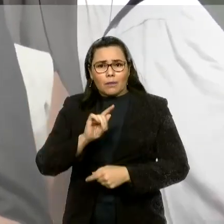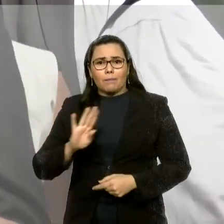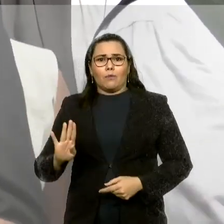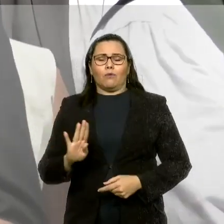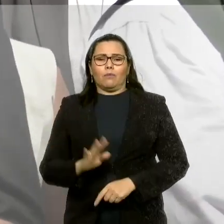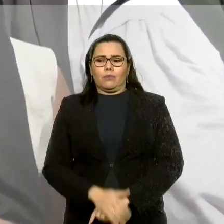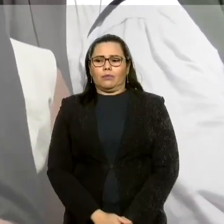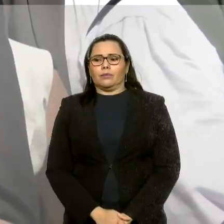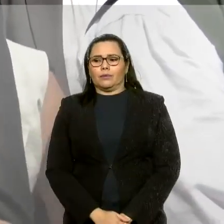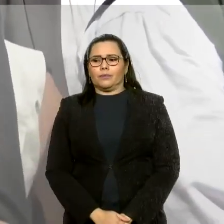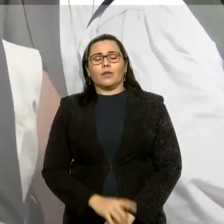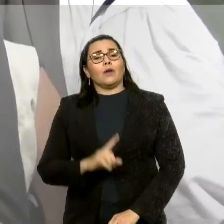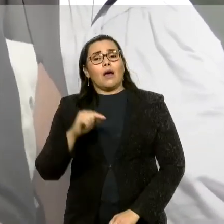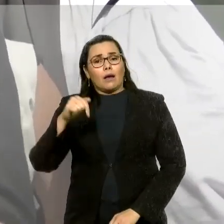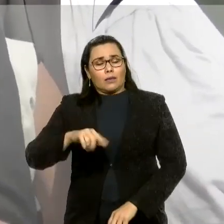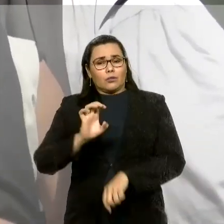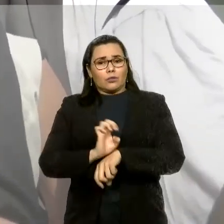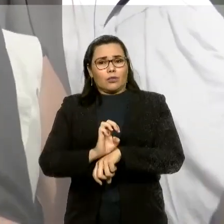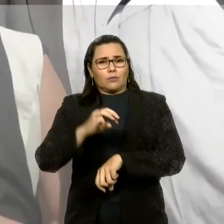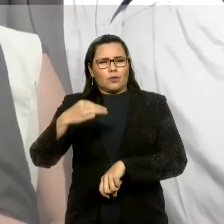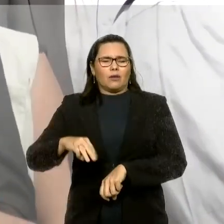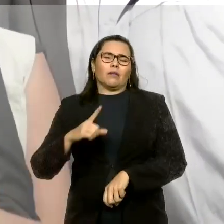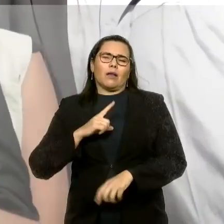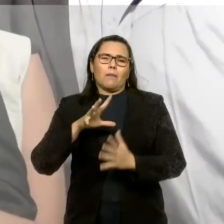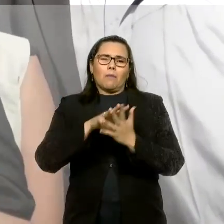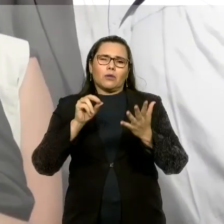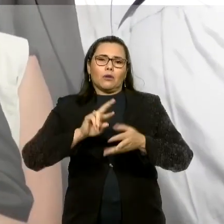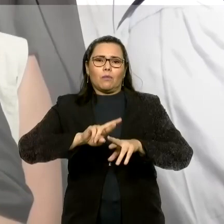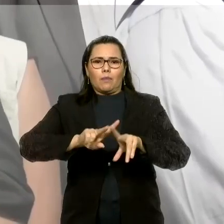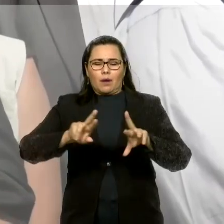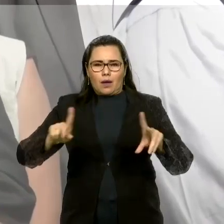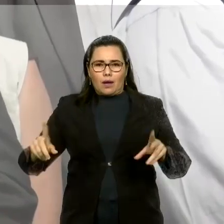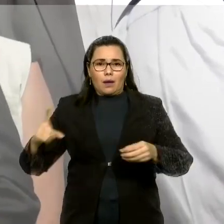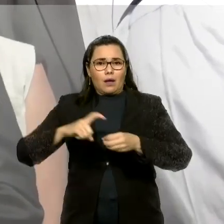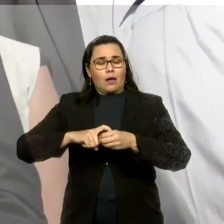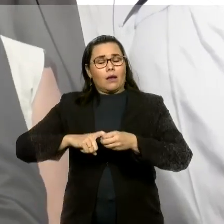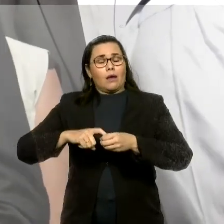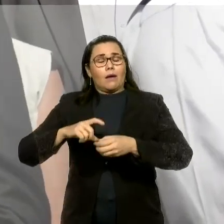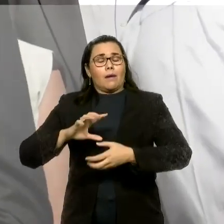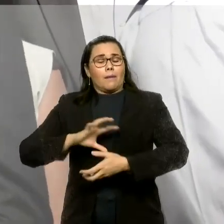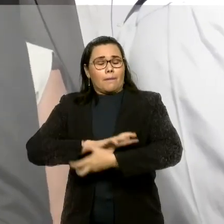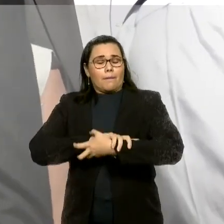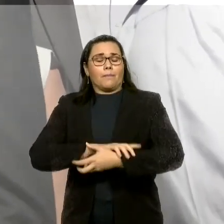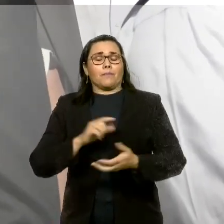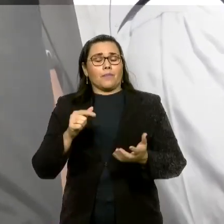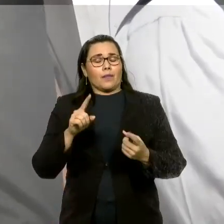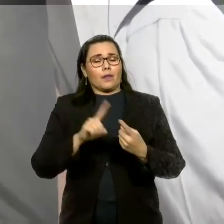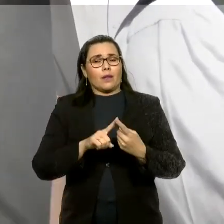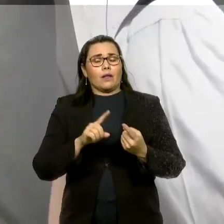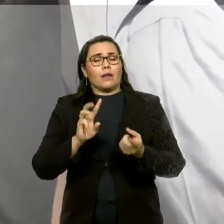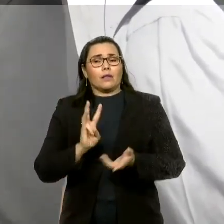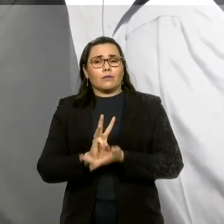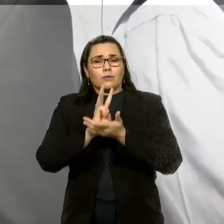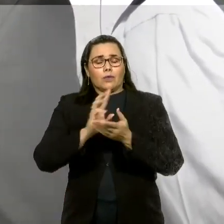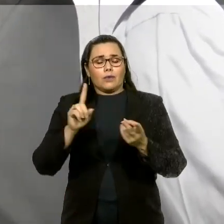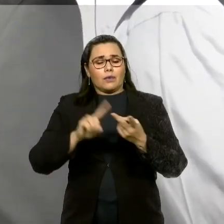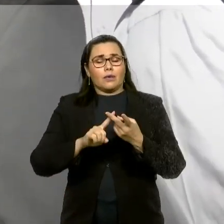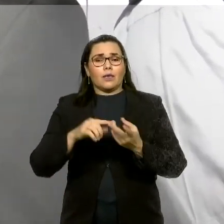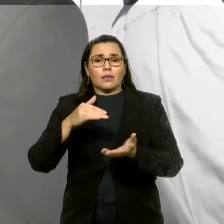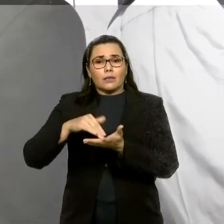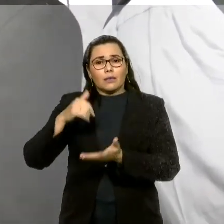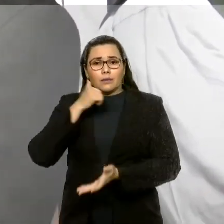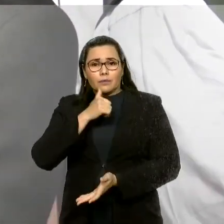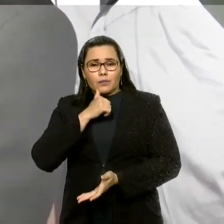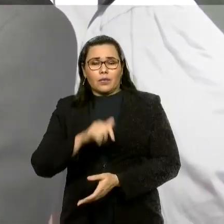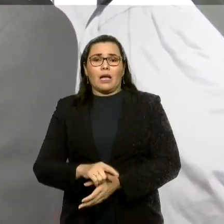no estado do Maranhão nós temos vários modelos temos essa parceria com a Defensoria Pública com a secretaria da mulher que são as carretas